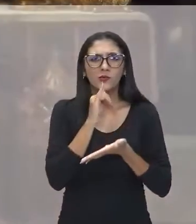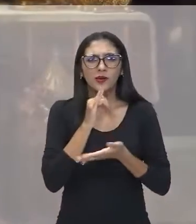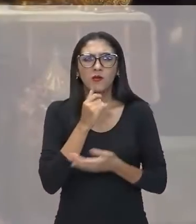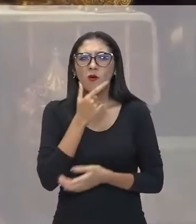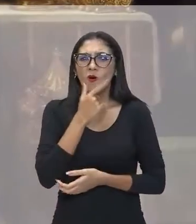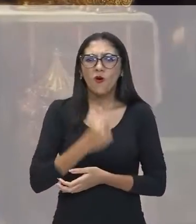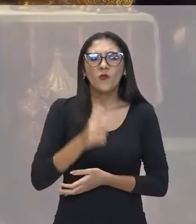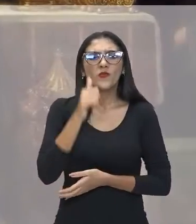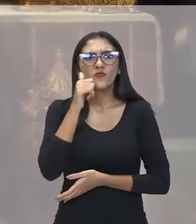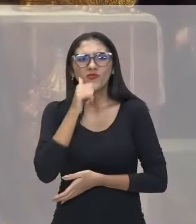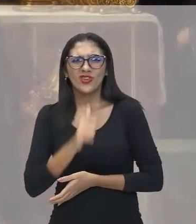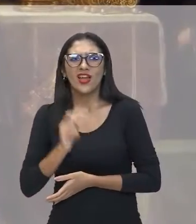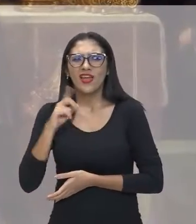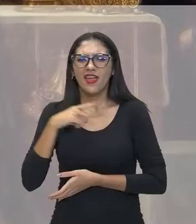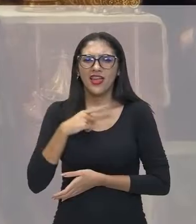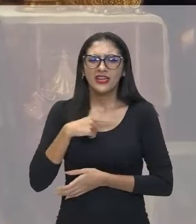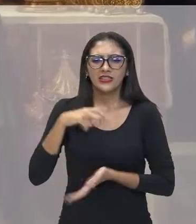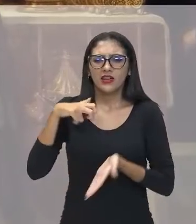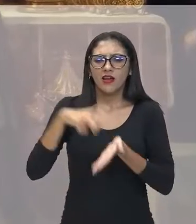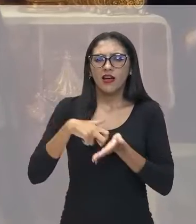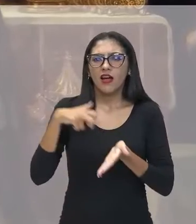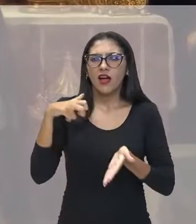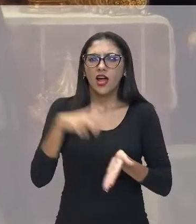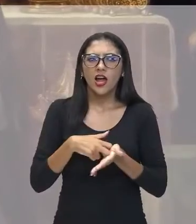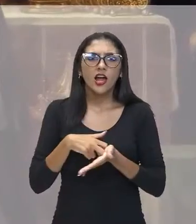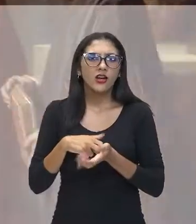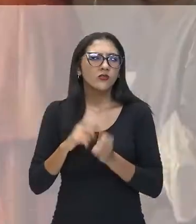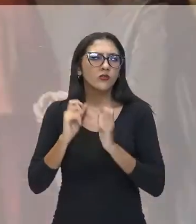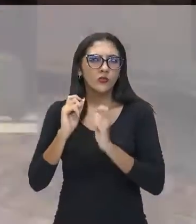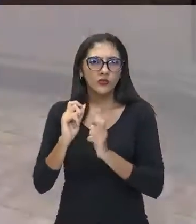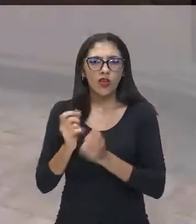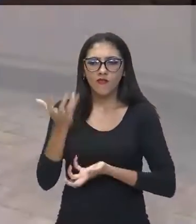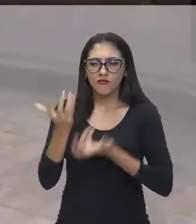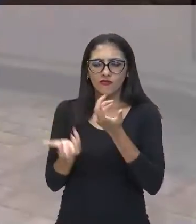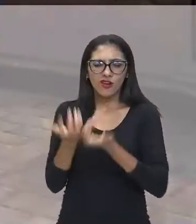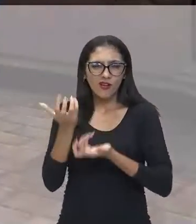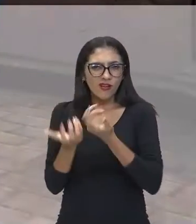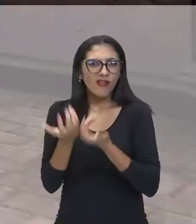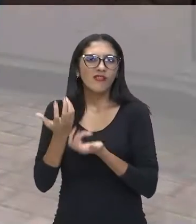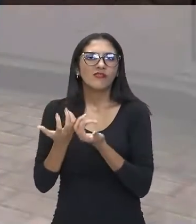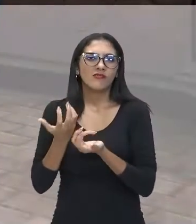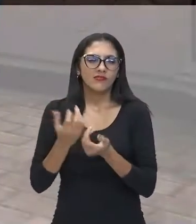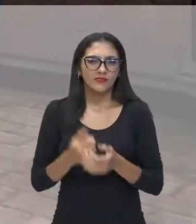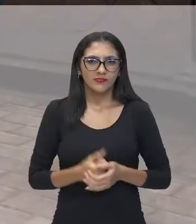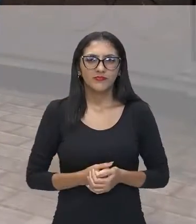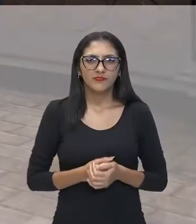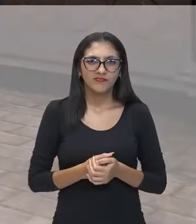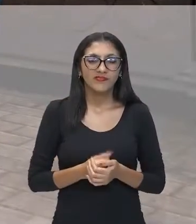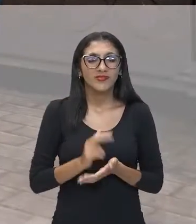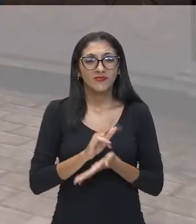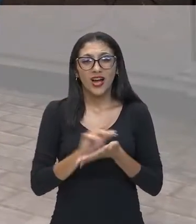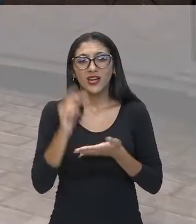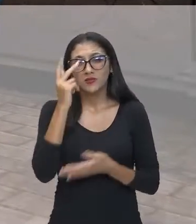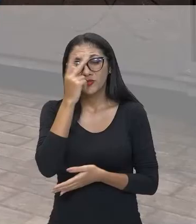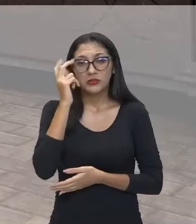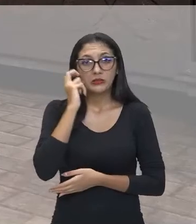foram queimados vivos na fogueira. Quantos conhecimentos foram